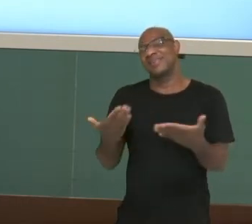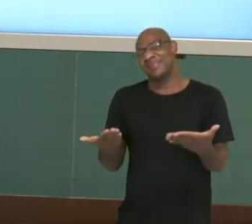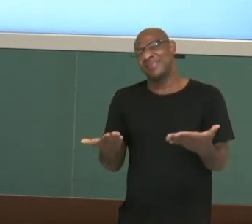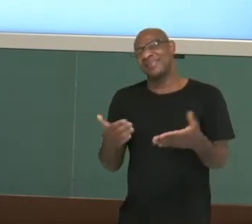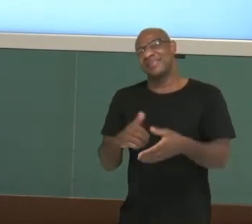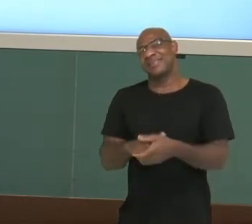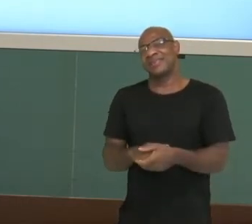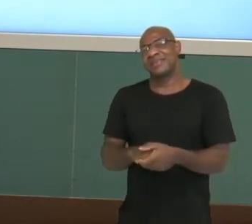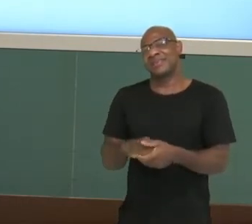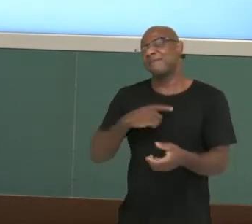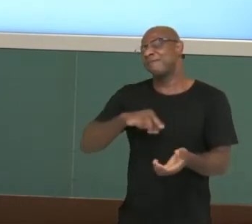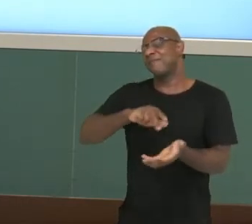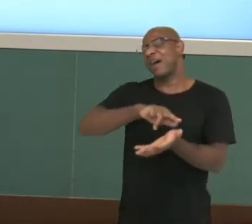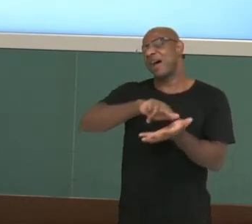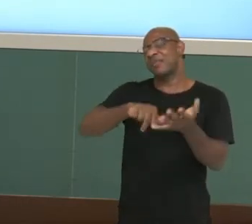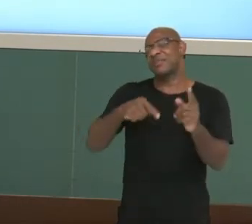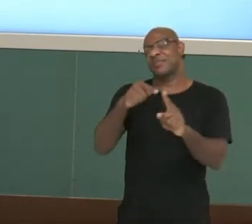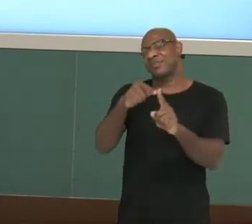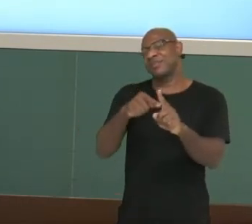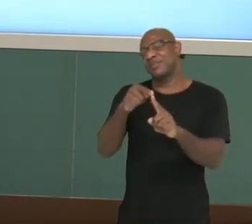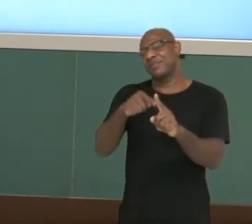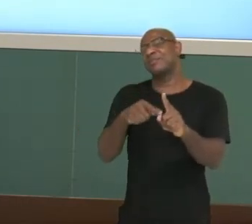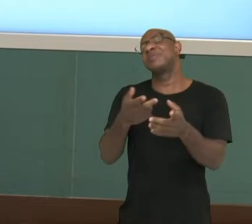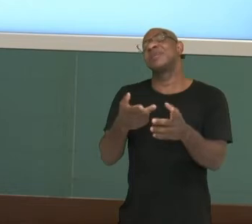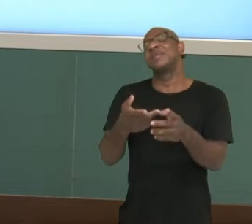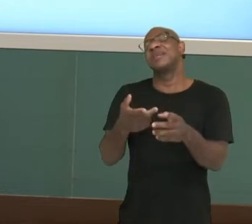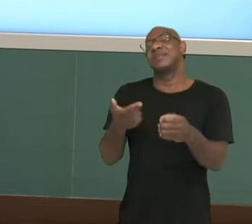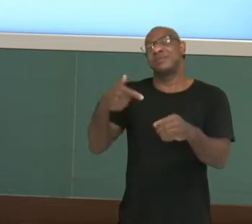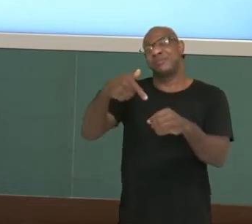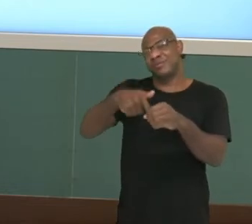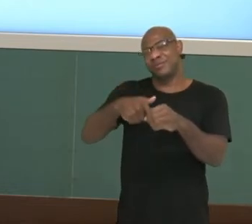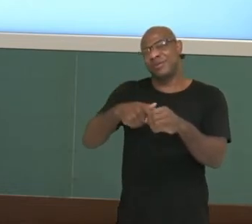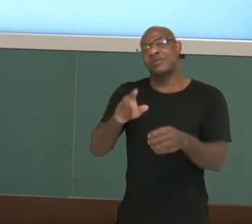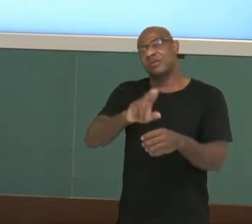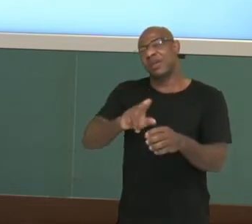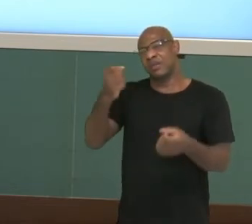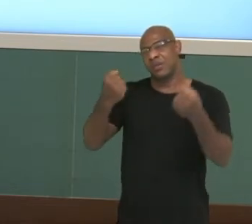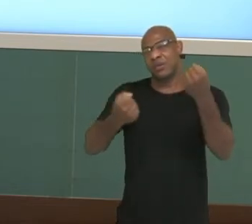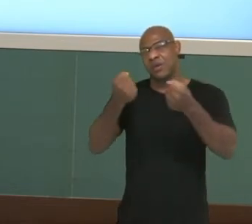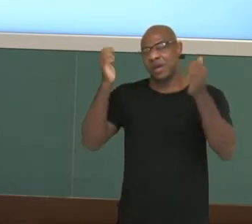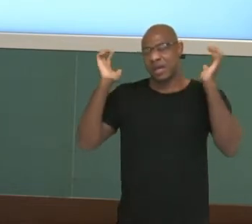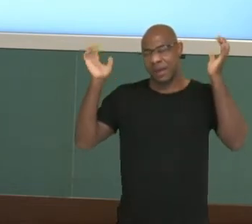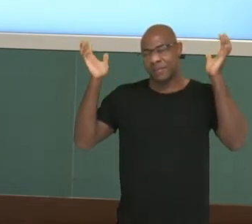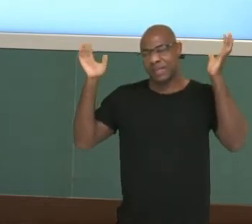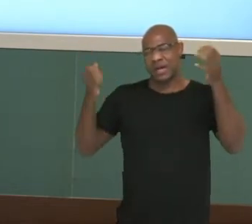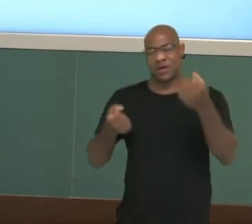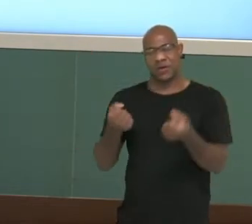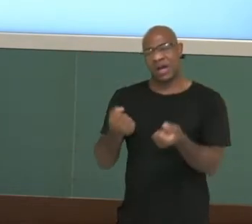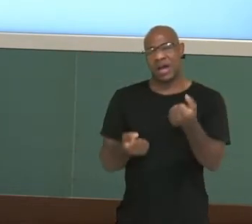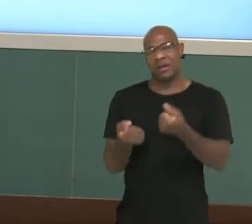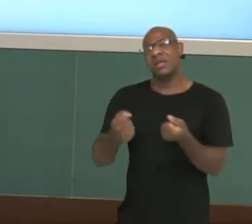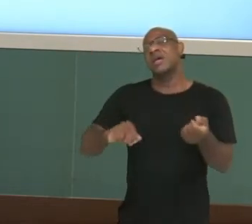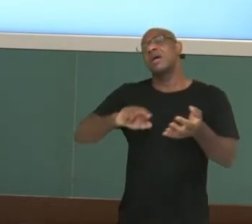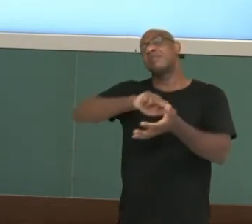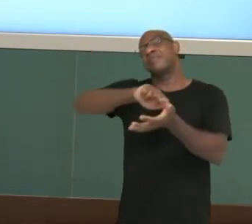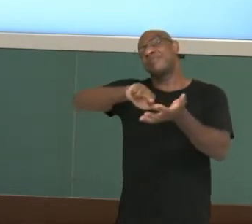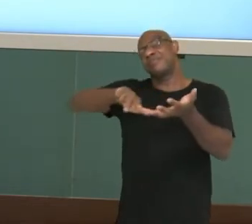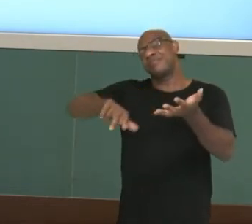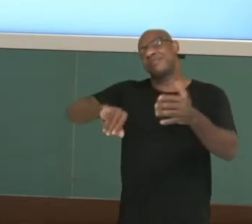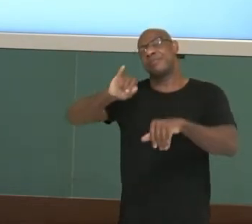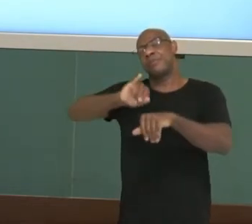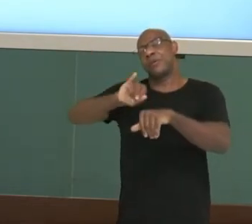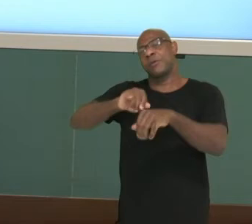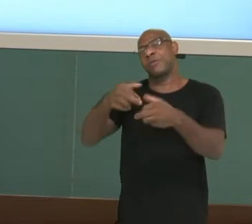combustível utilizados em caminhões, utilizados nos carros. Então, temos uma infinidade de produtos, plástico, isopor,